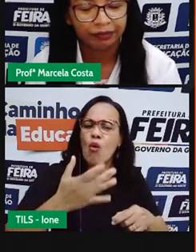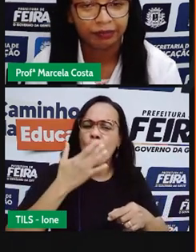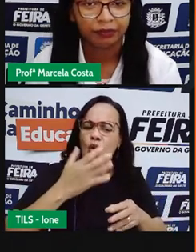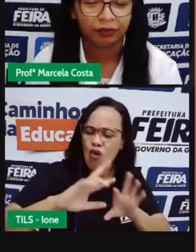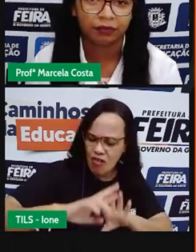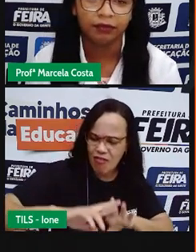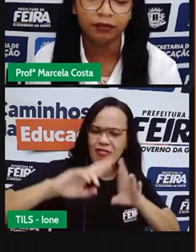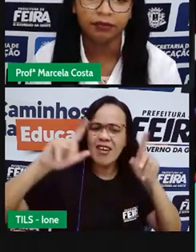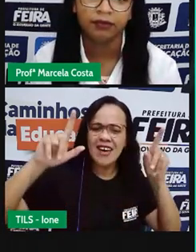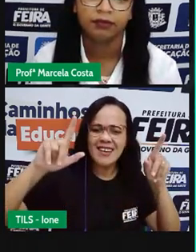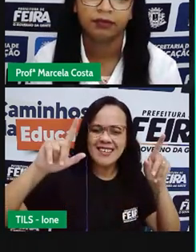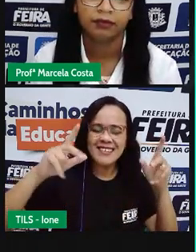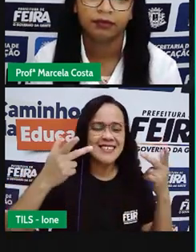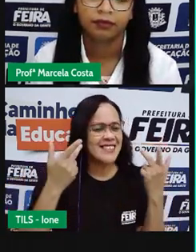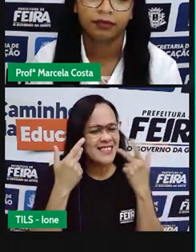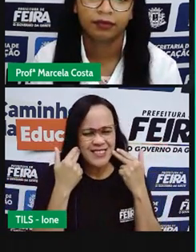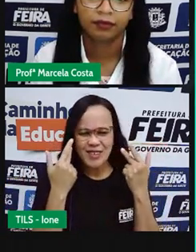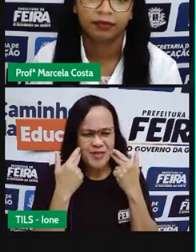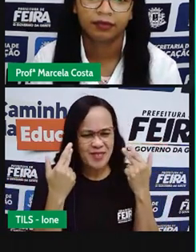Tudo bem ter uma cor diferente.